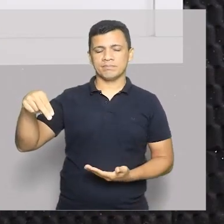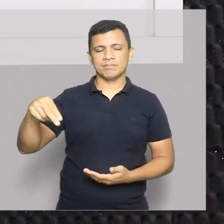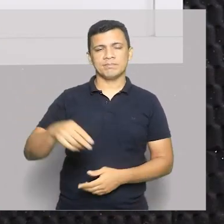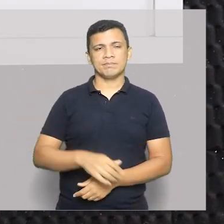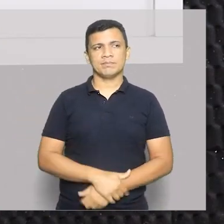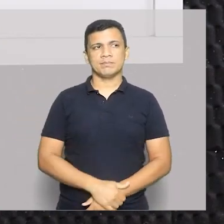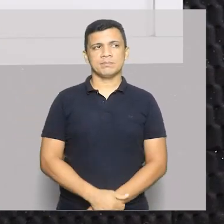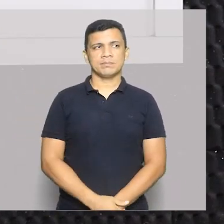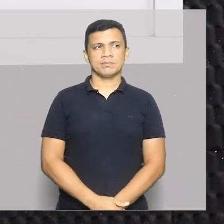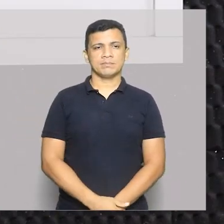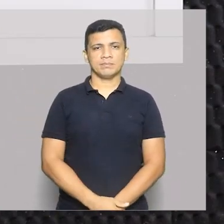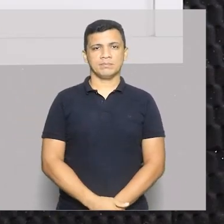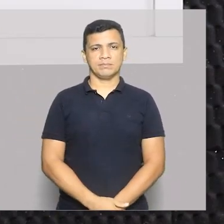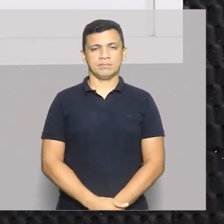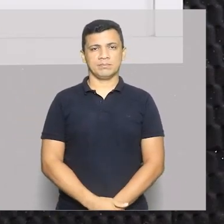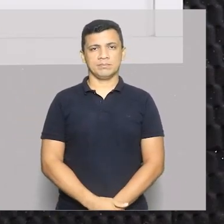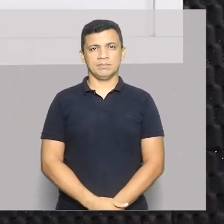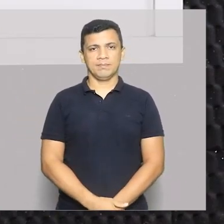enésimo termo,